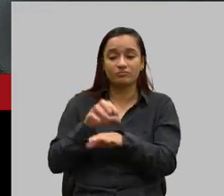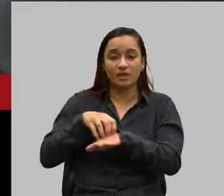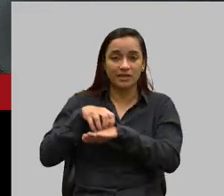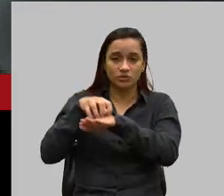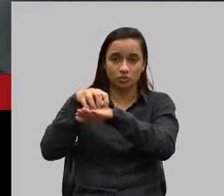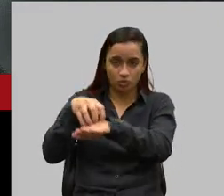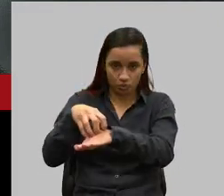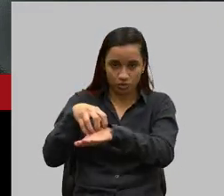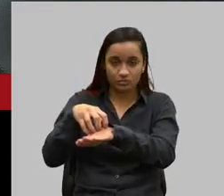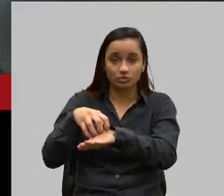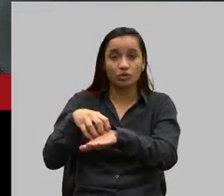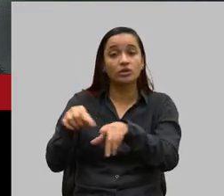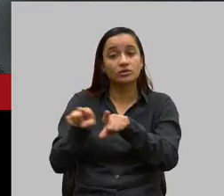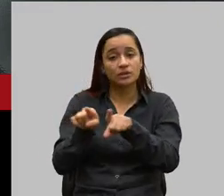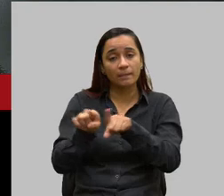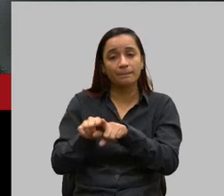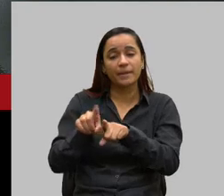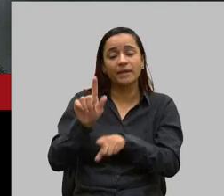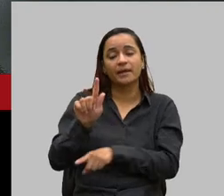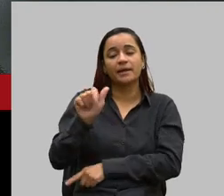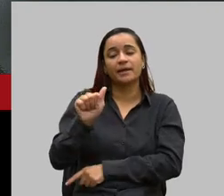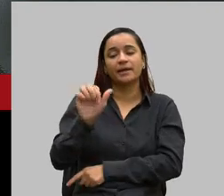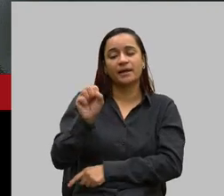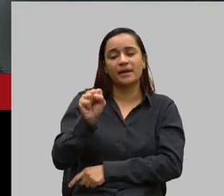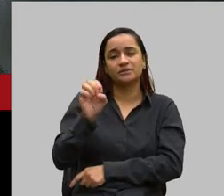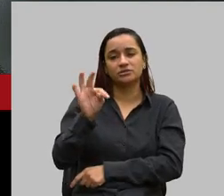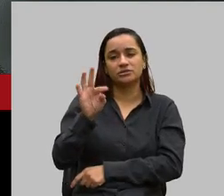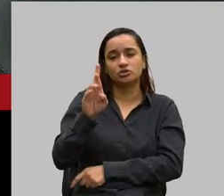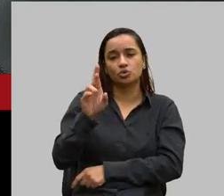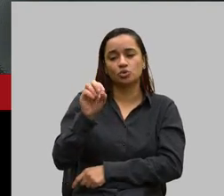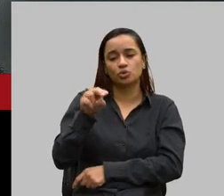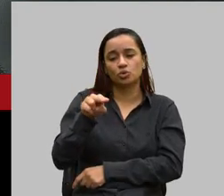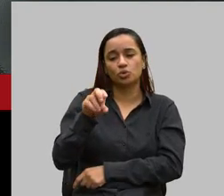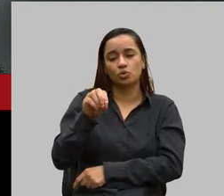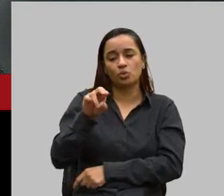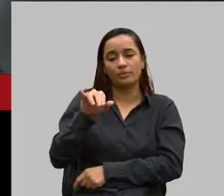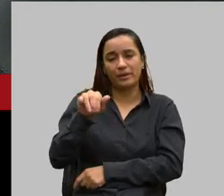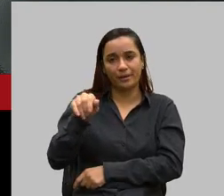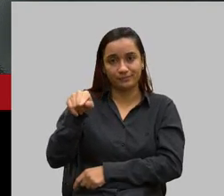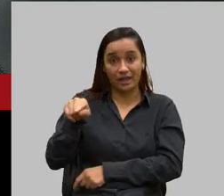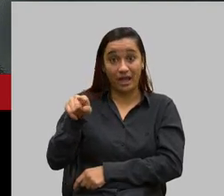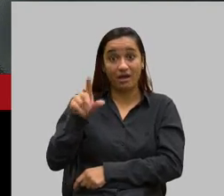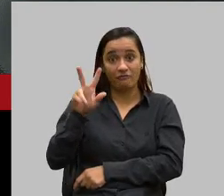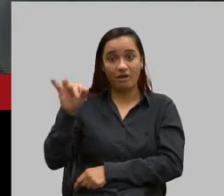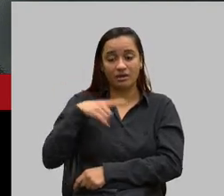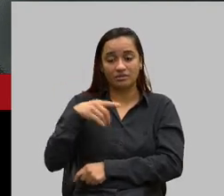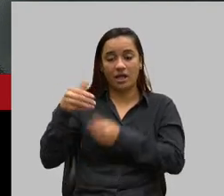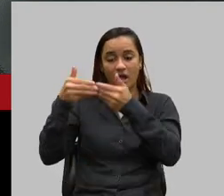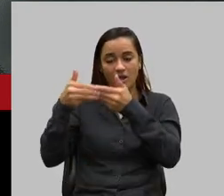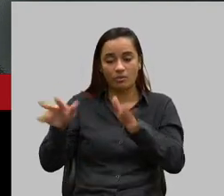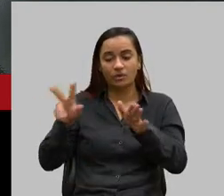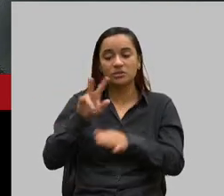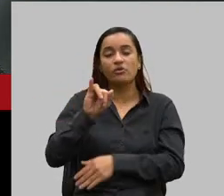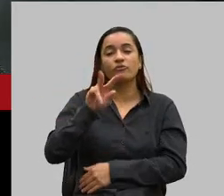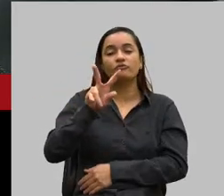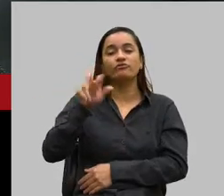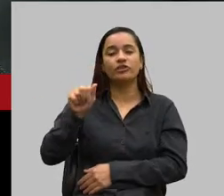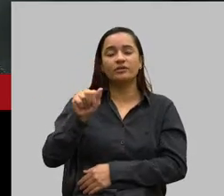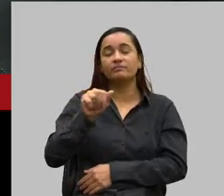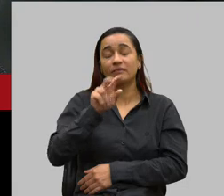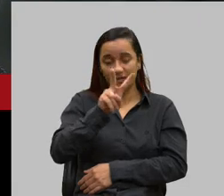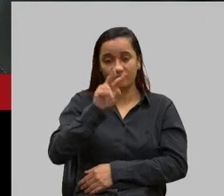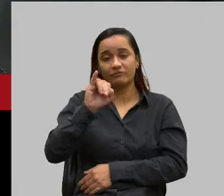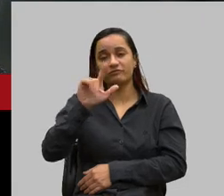gastronômico nós estamos para ter a inauguração da Vila gastronômica Paraíso no lado